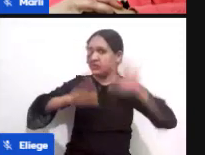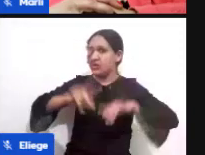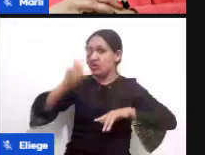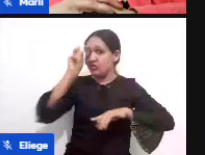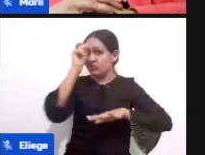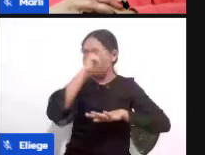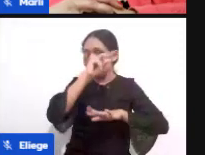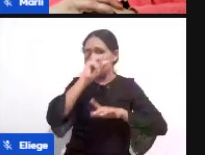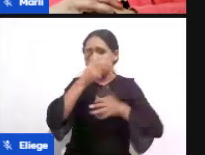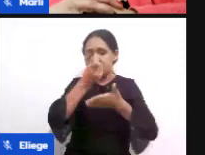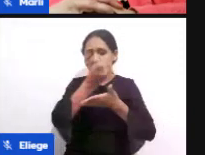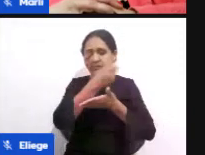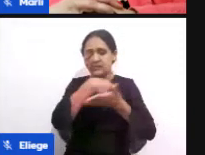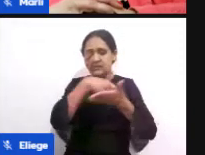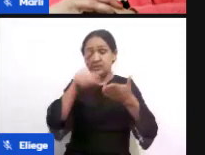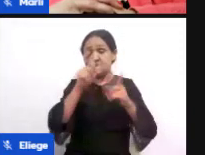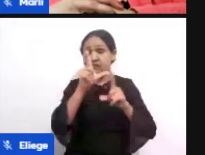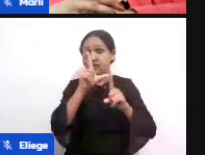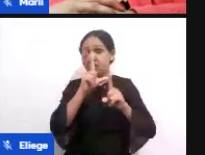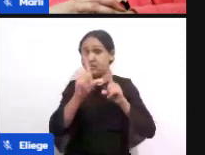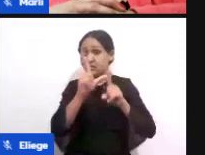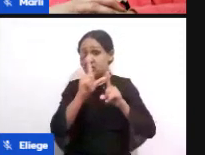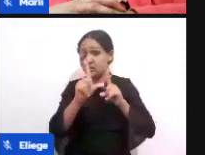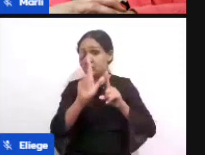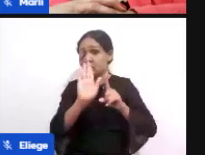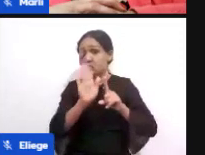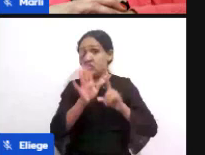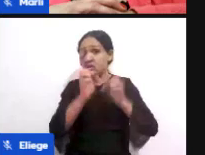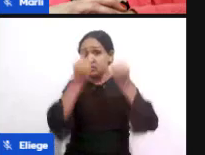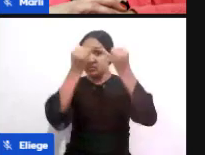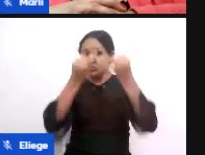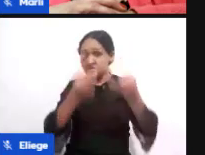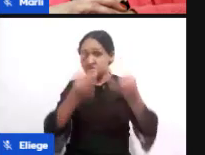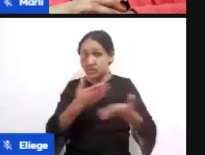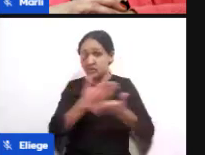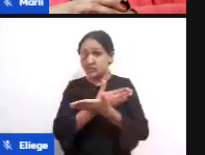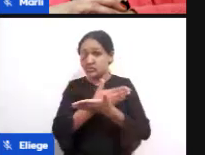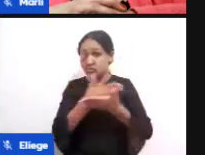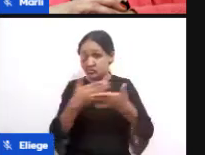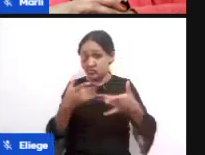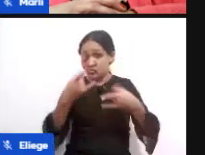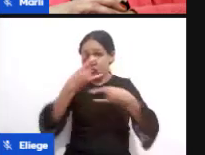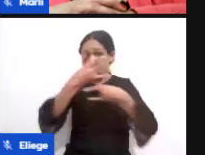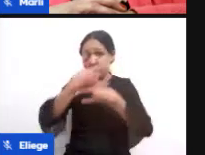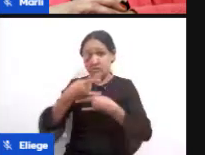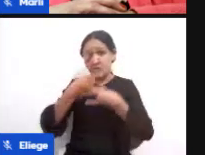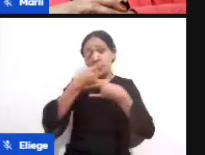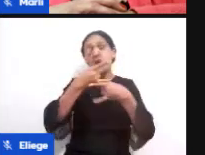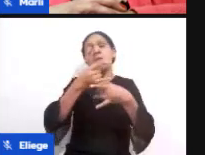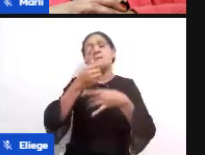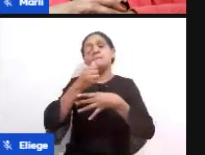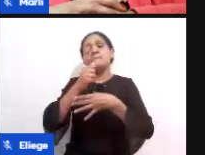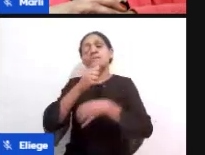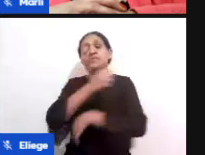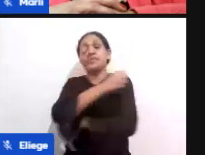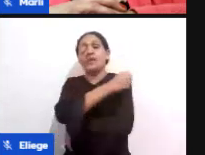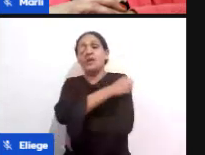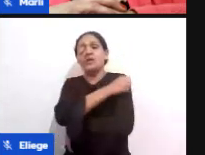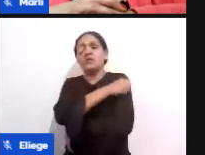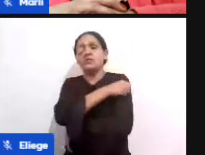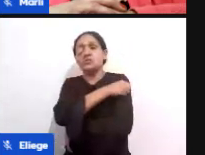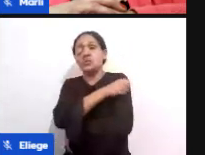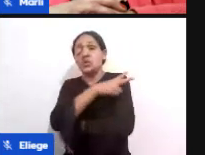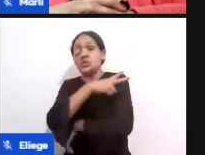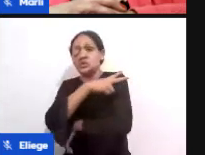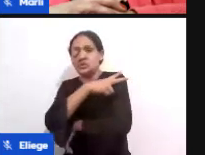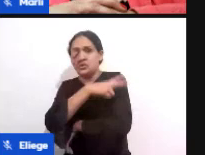quê? Foi o que nós falamos no começo da nossa formação. O aluno do segundo ano hoje, que chegou para nós, ou